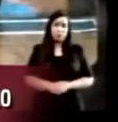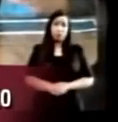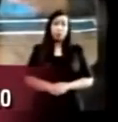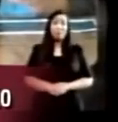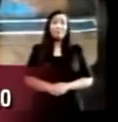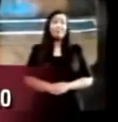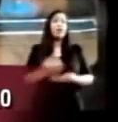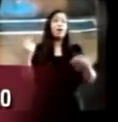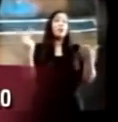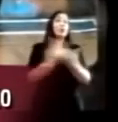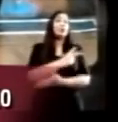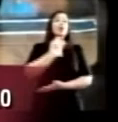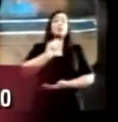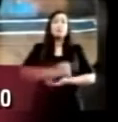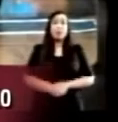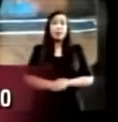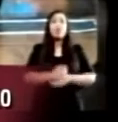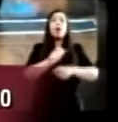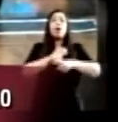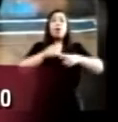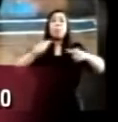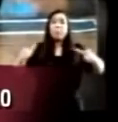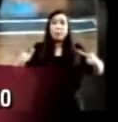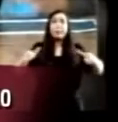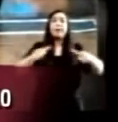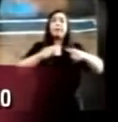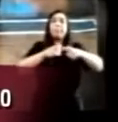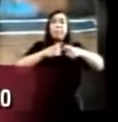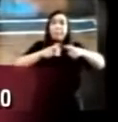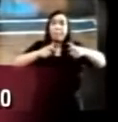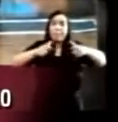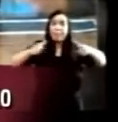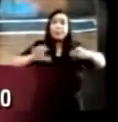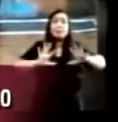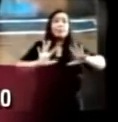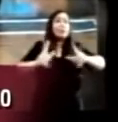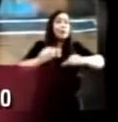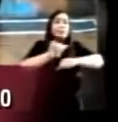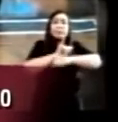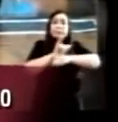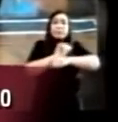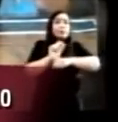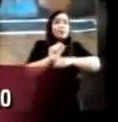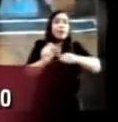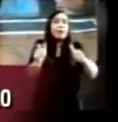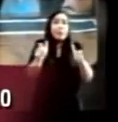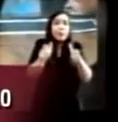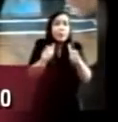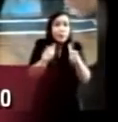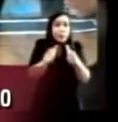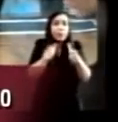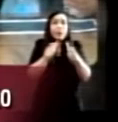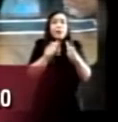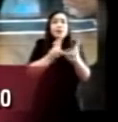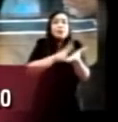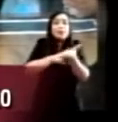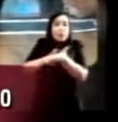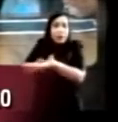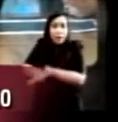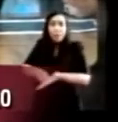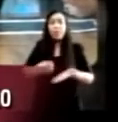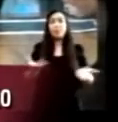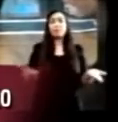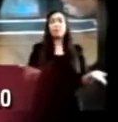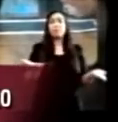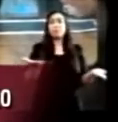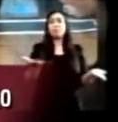O que acontece? Está aumentando toda a nossa estratégia, que era de diminuição do número de leitos de UTIs,